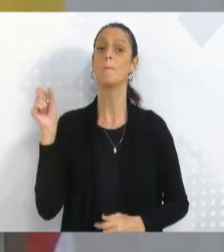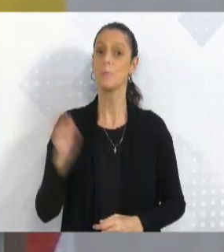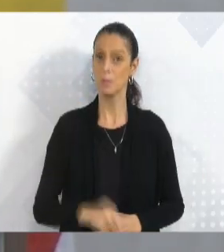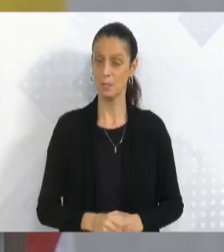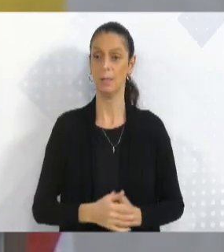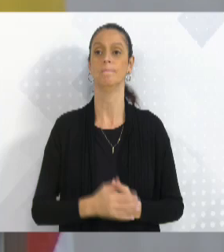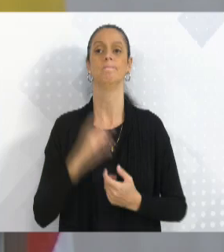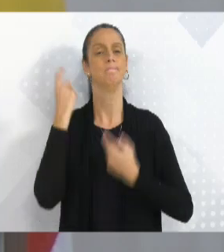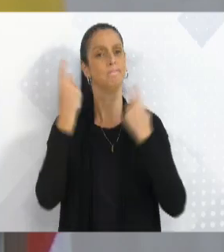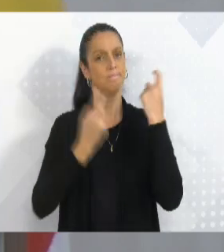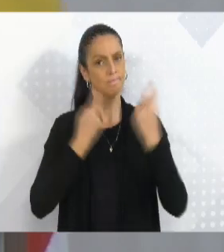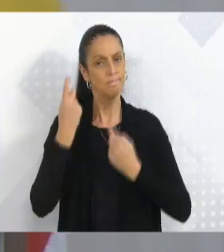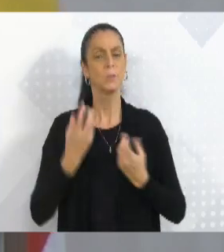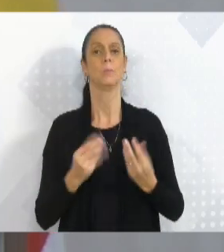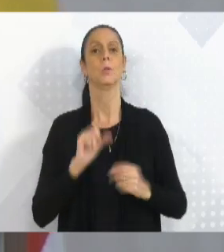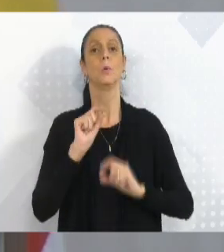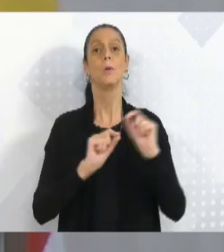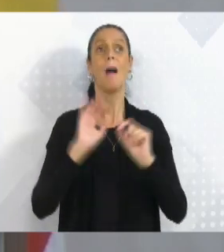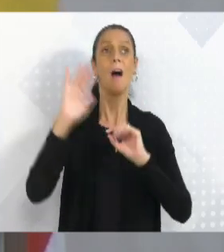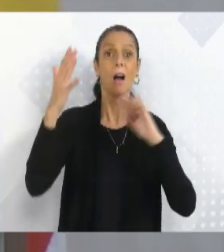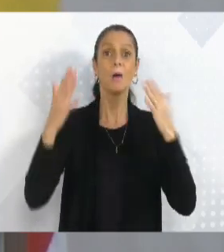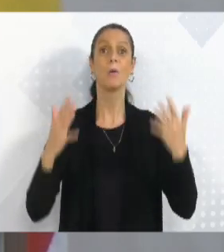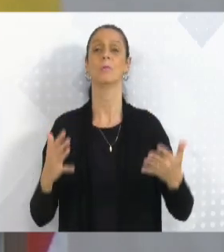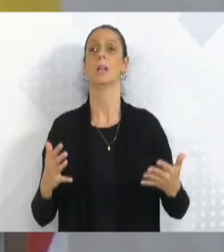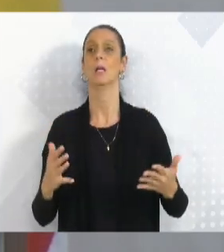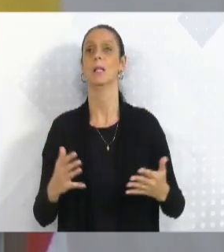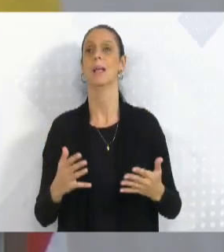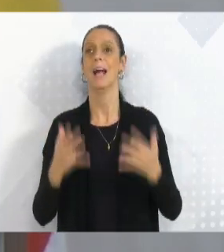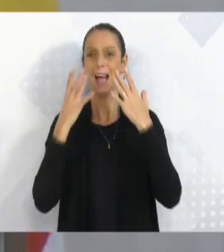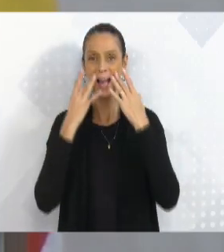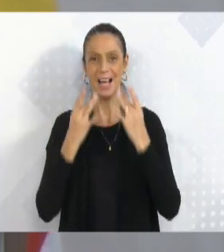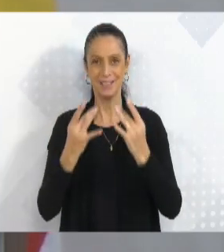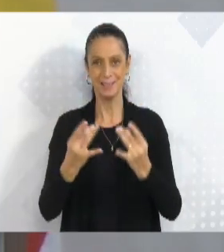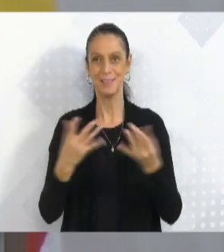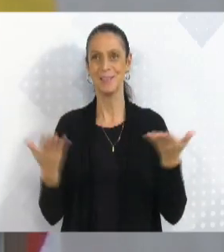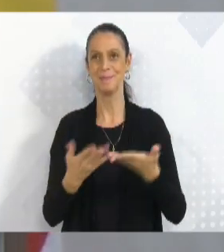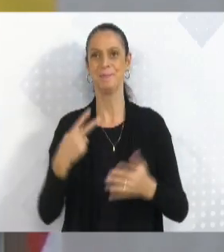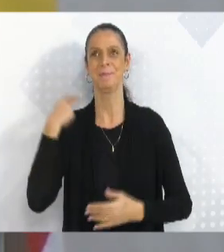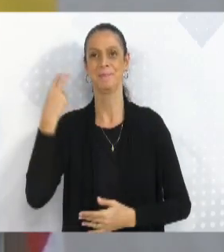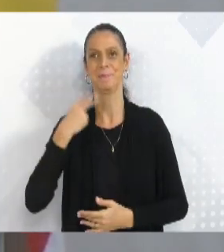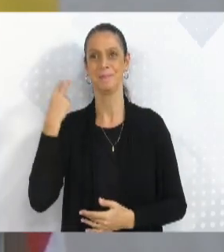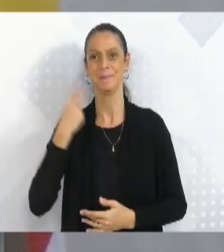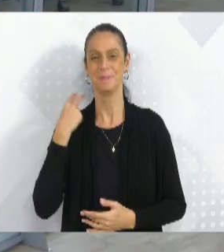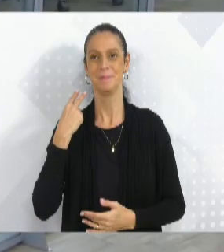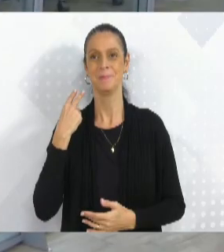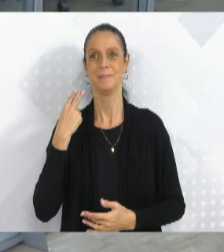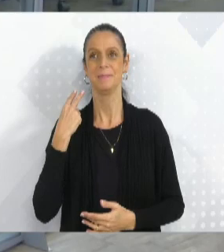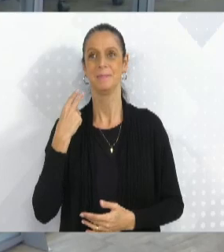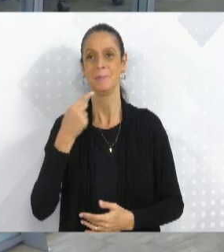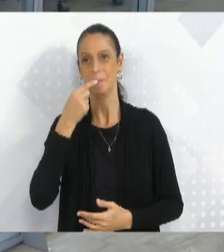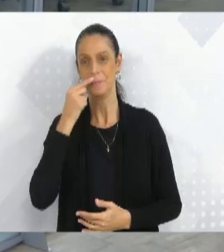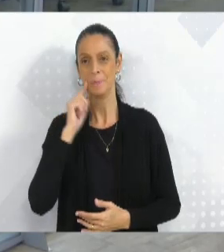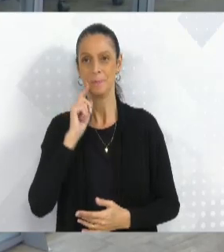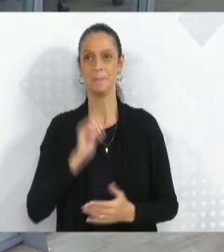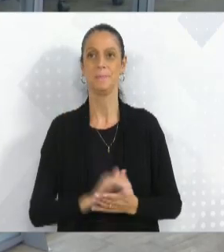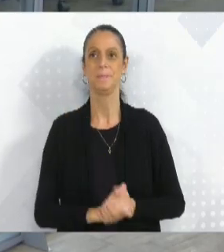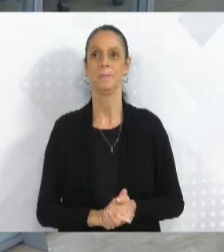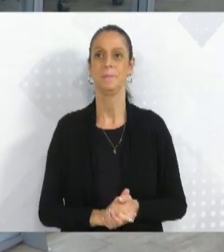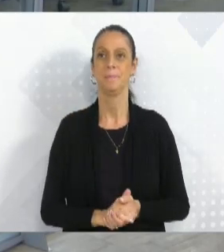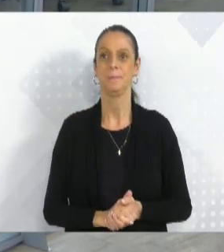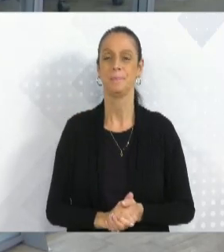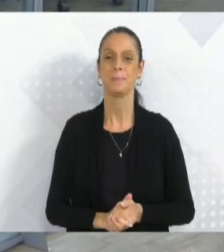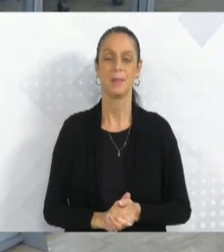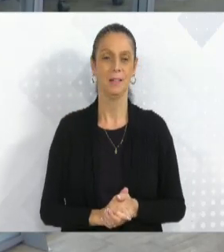preocupo muito o que vem acontecendo ou sem a parte vereador nasato com autorização